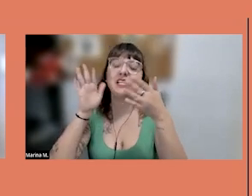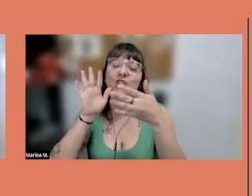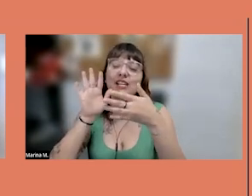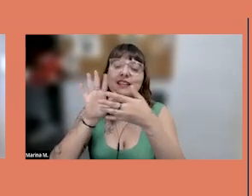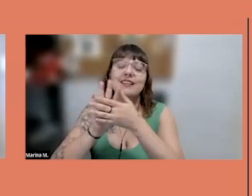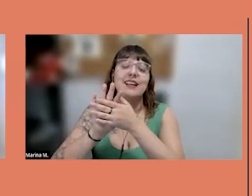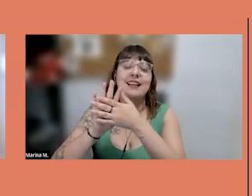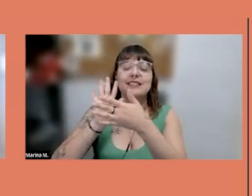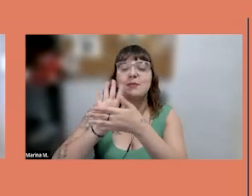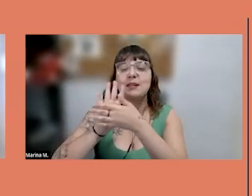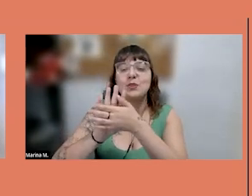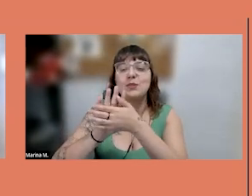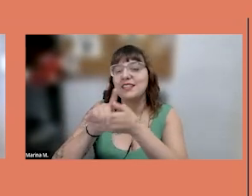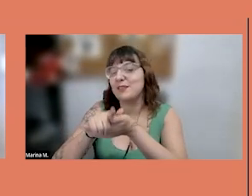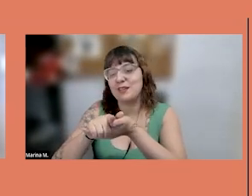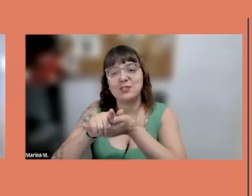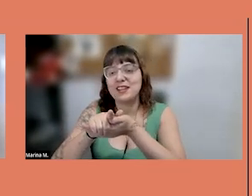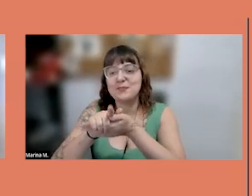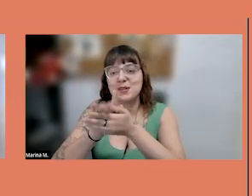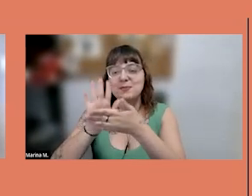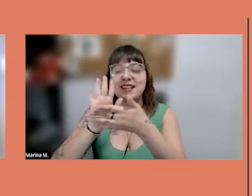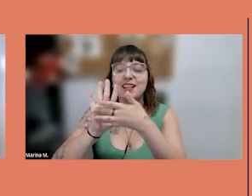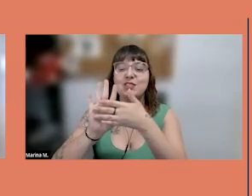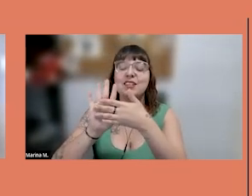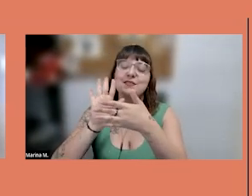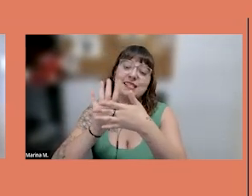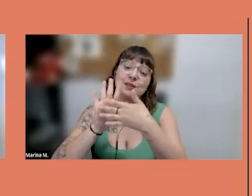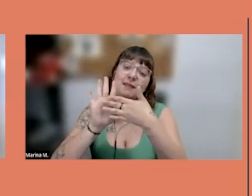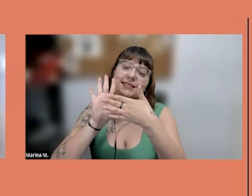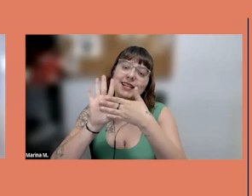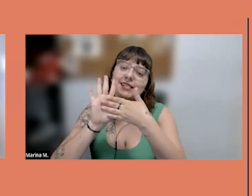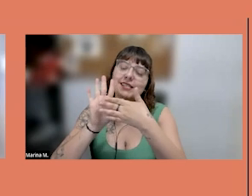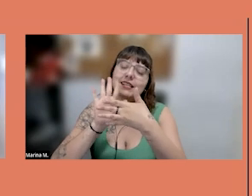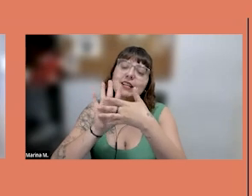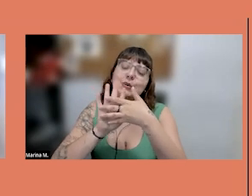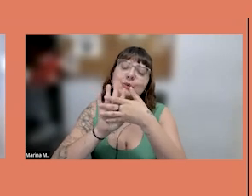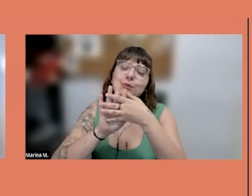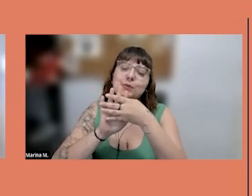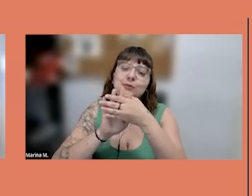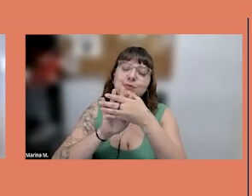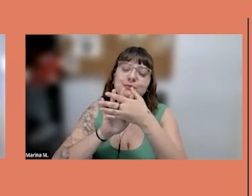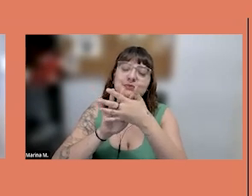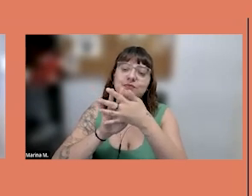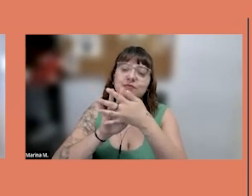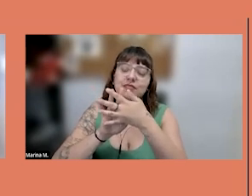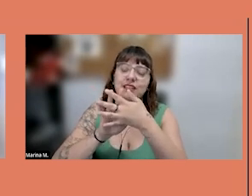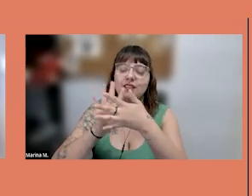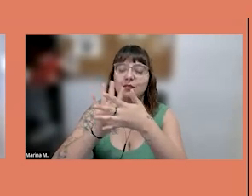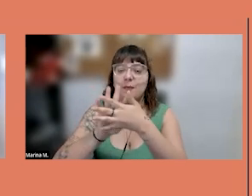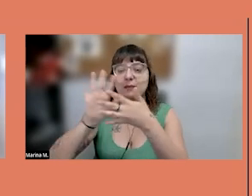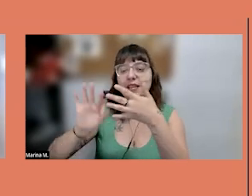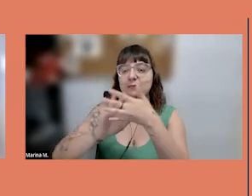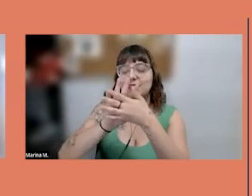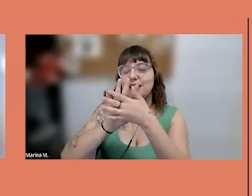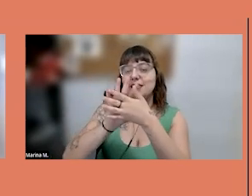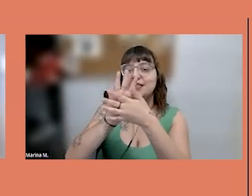exemplo, o PNG, se é uma imagem colorida, eu acho que é o próximo slide. Vai ser uma matriz com. Então,